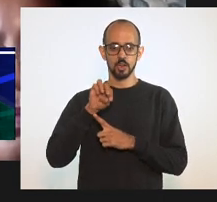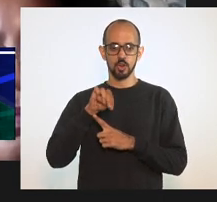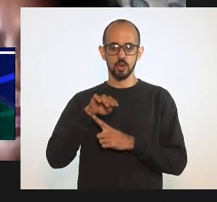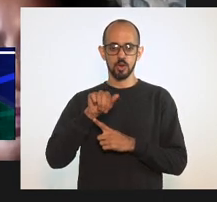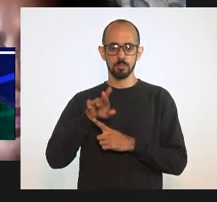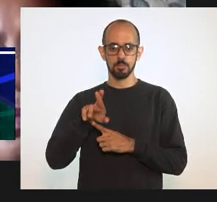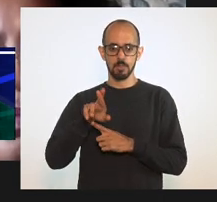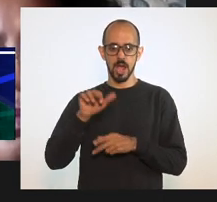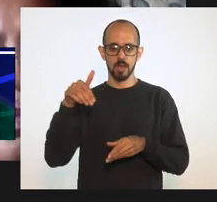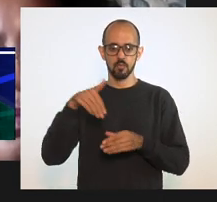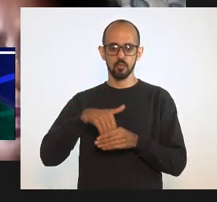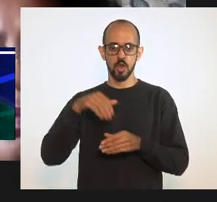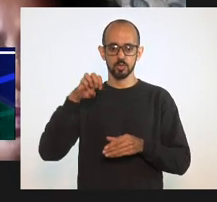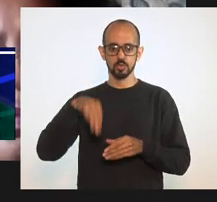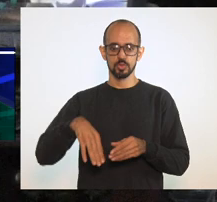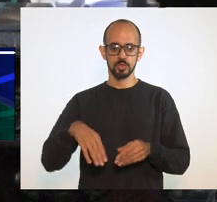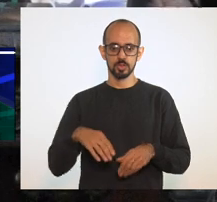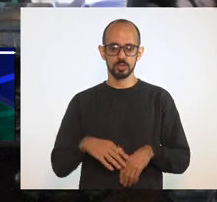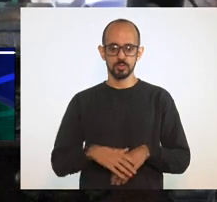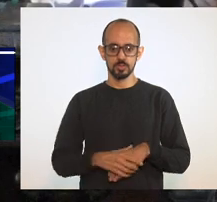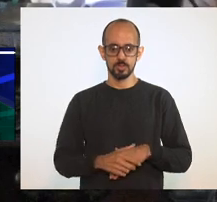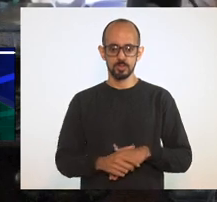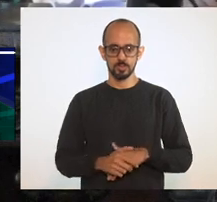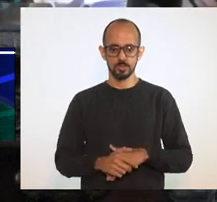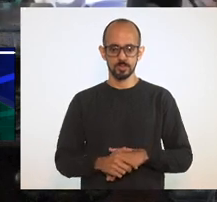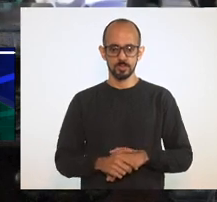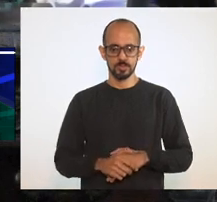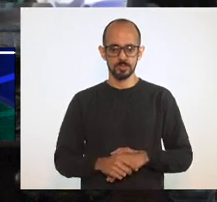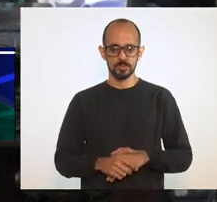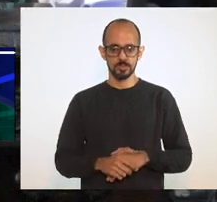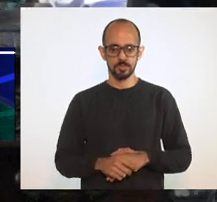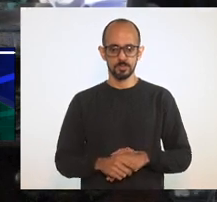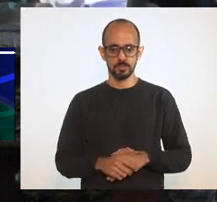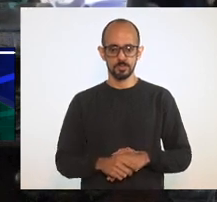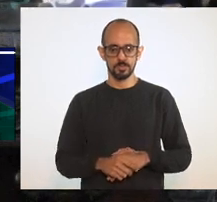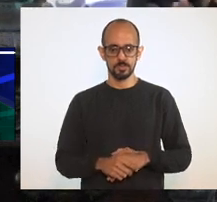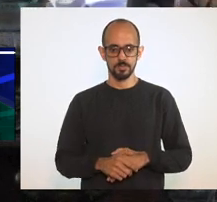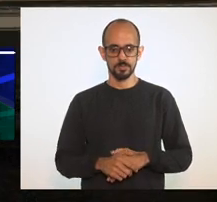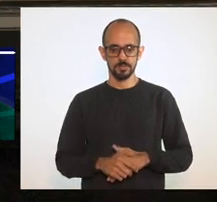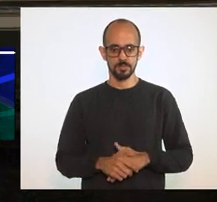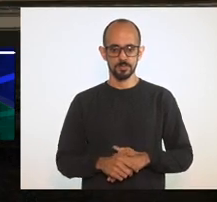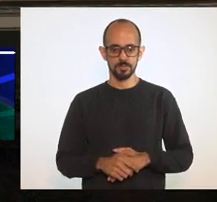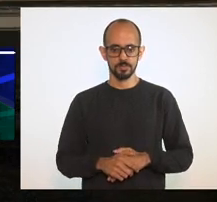Voto sim, presidente. Deputado Eliomar votou sim.